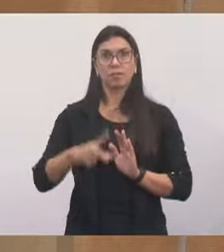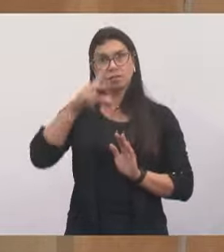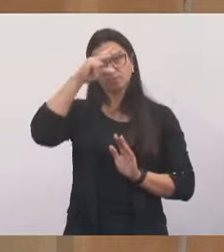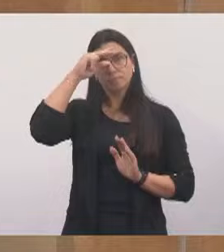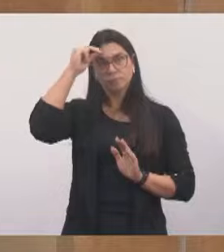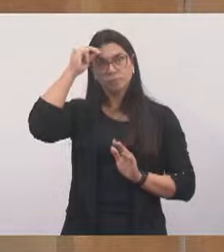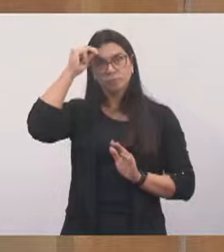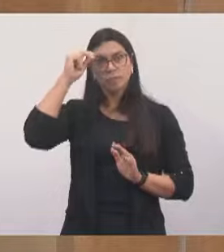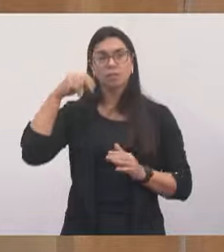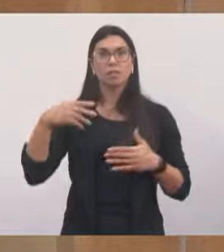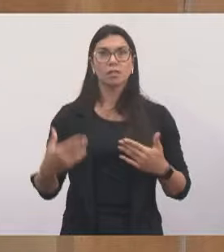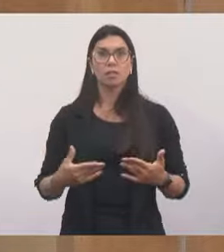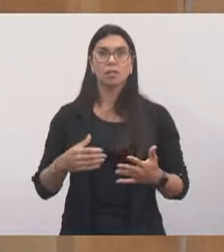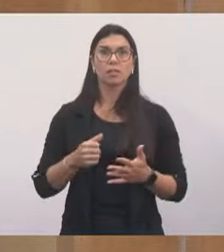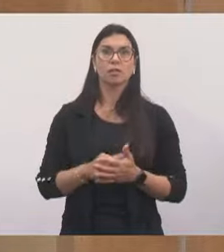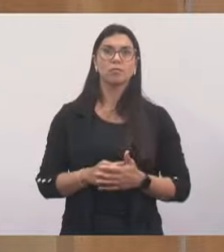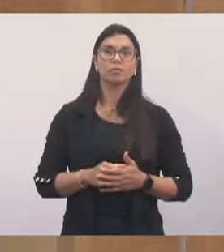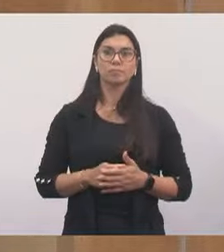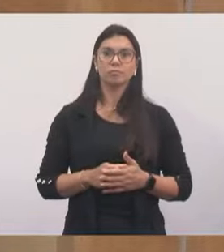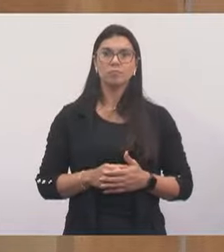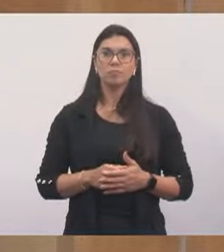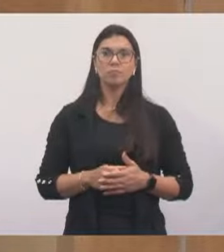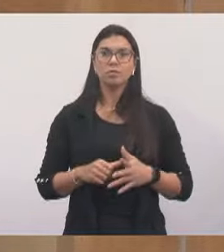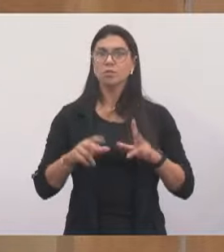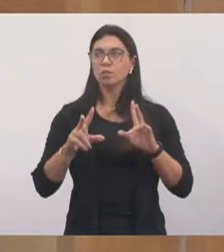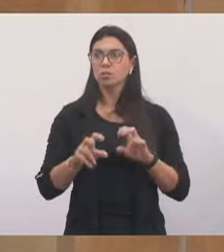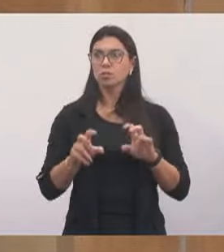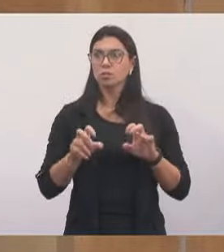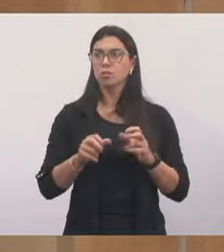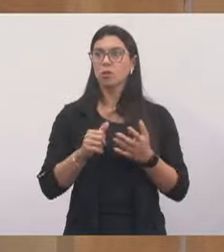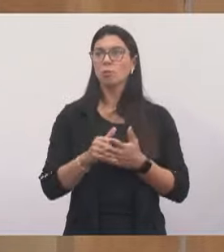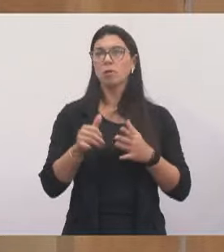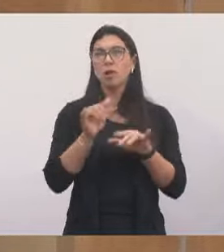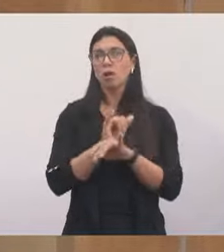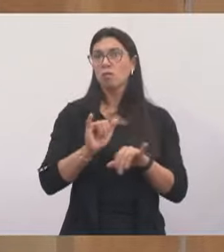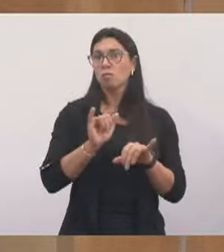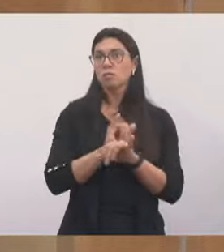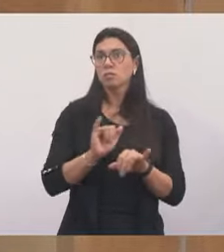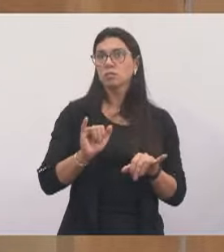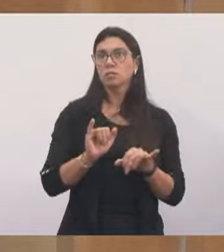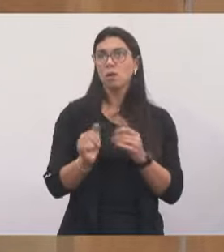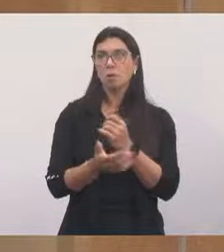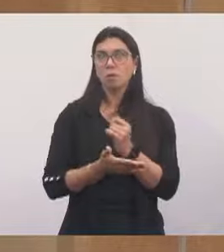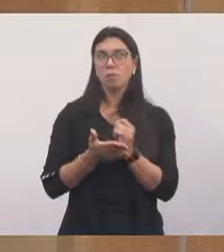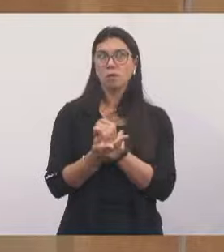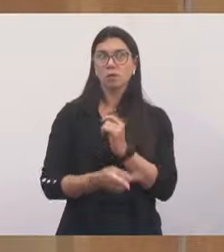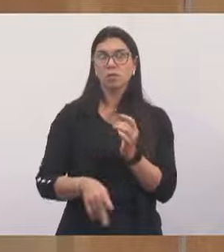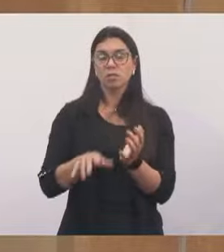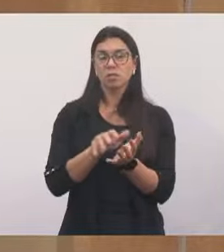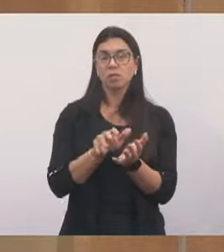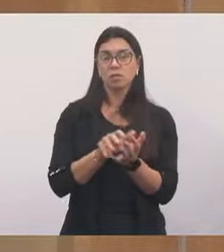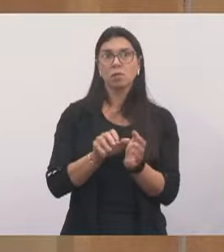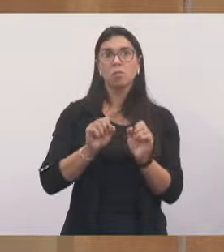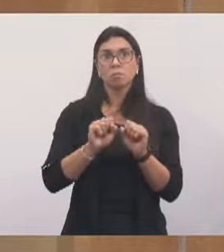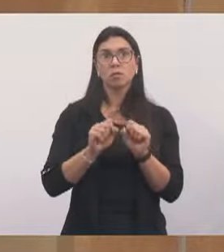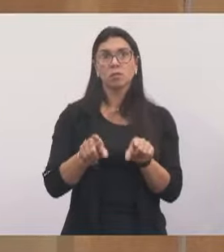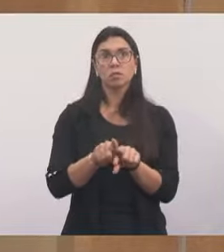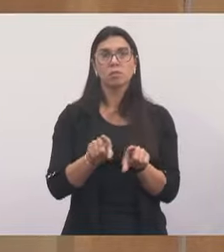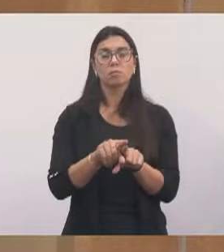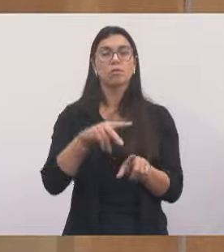possibilita, nesse caso da utilidade pública, que possa ter, por exemplo, não é, recurso de vocês todos aqui,